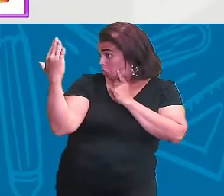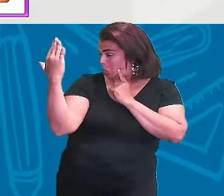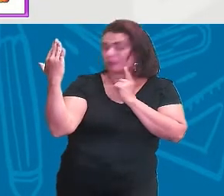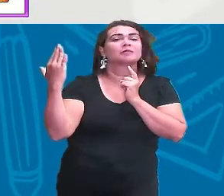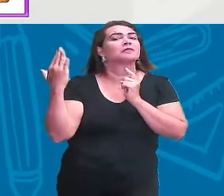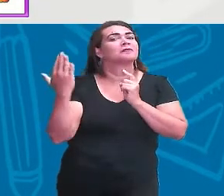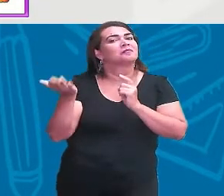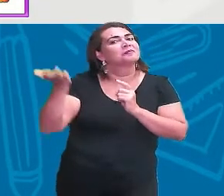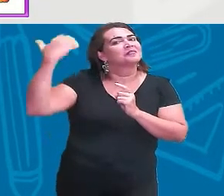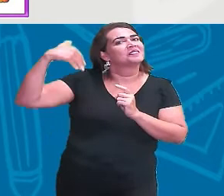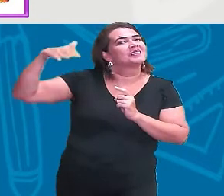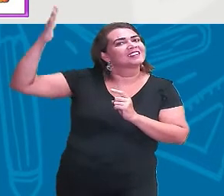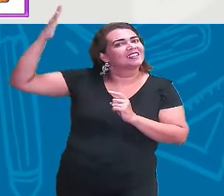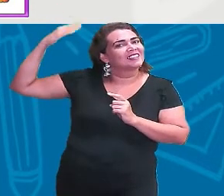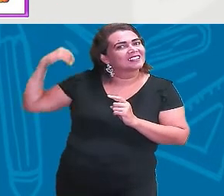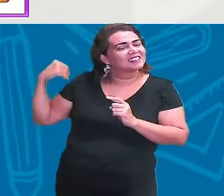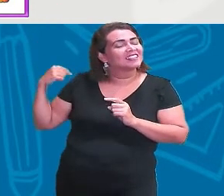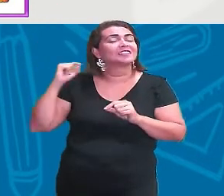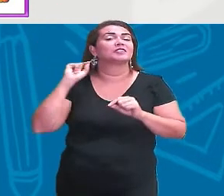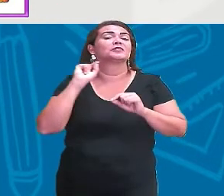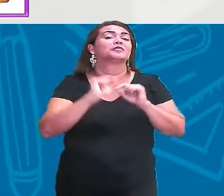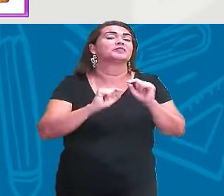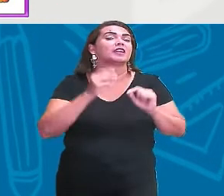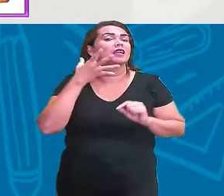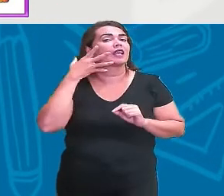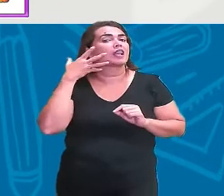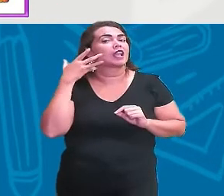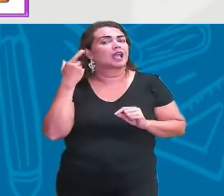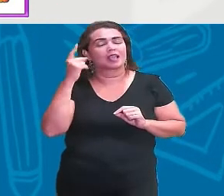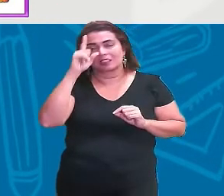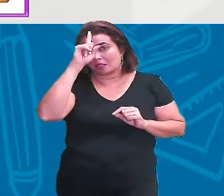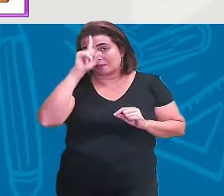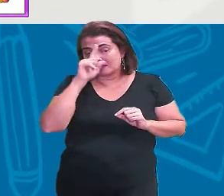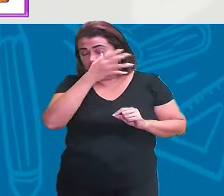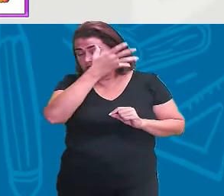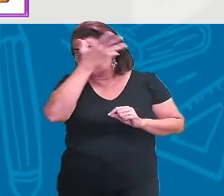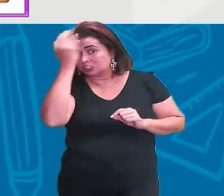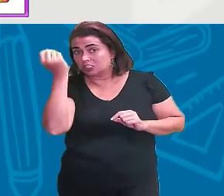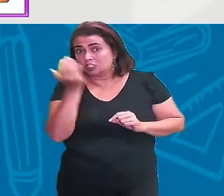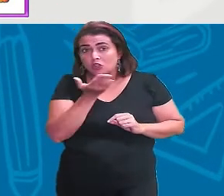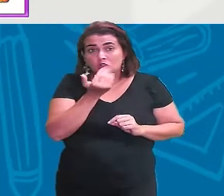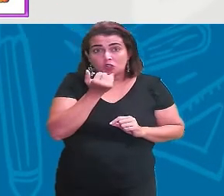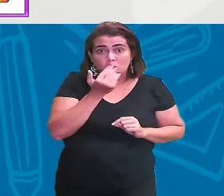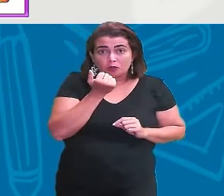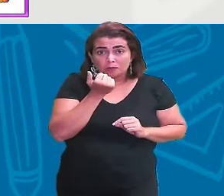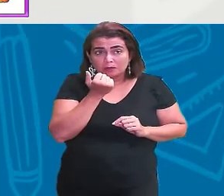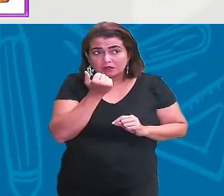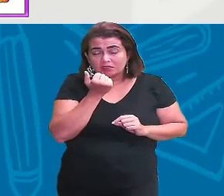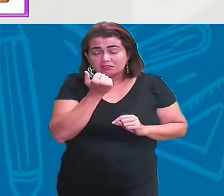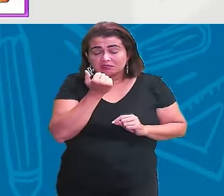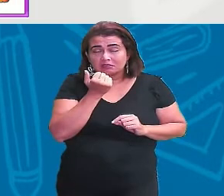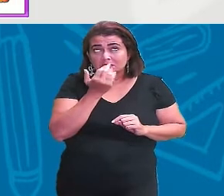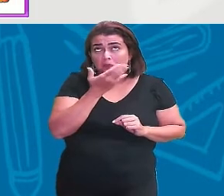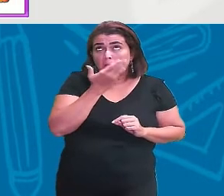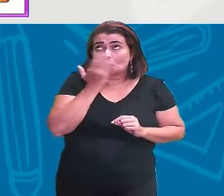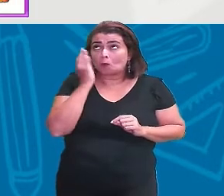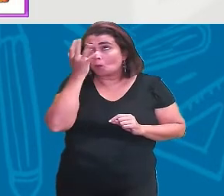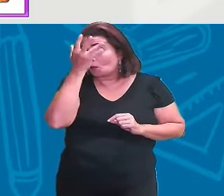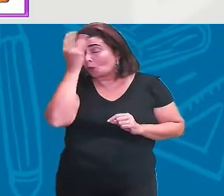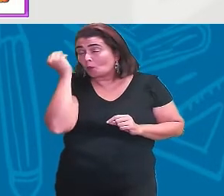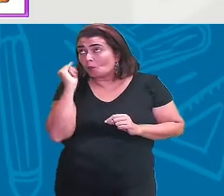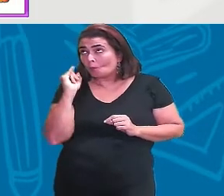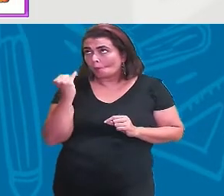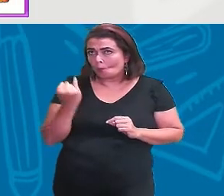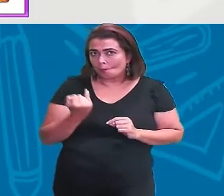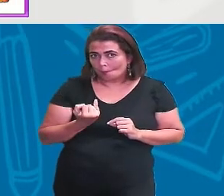Era uma vez um gato amarelo. Esqueceu de comer e ficou meio magrelo. Era